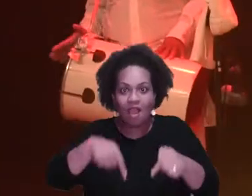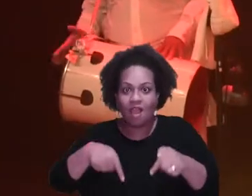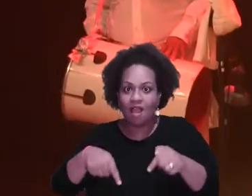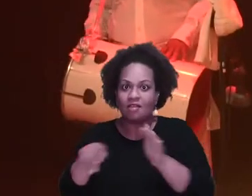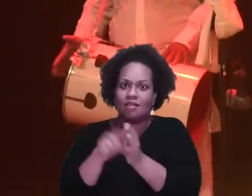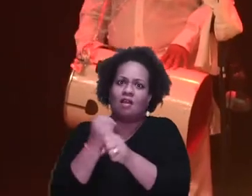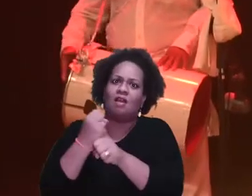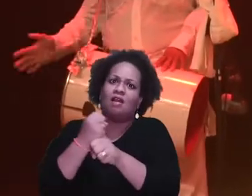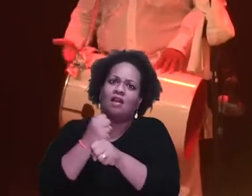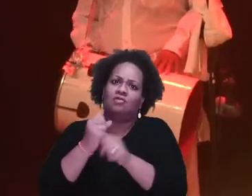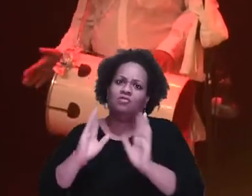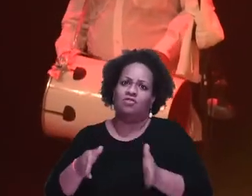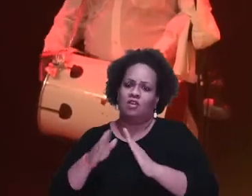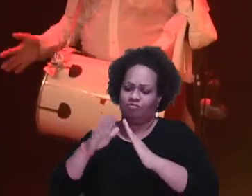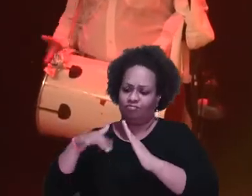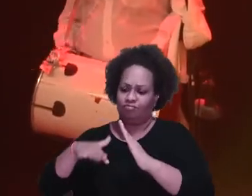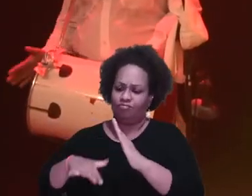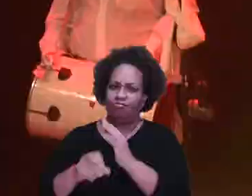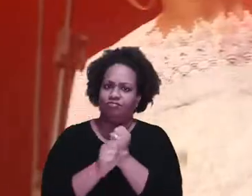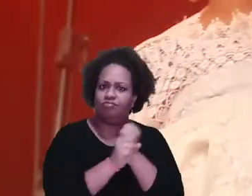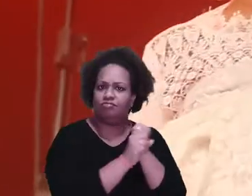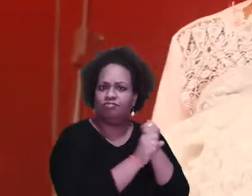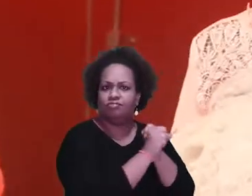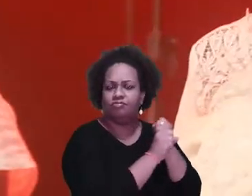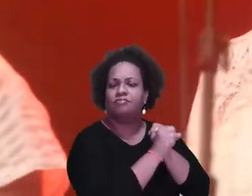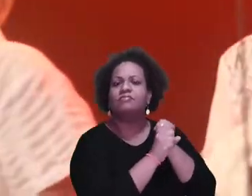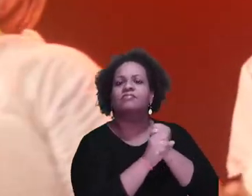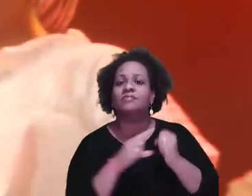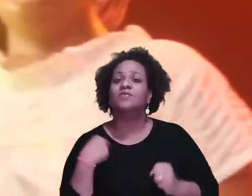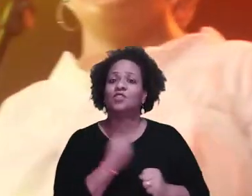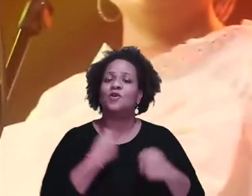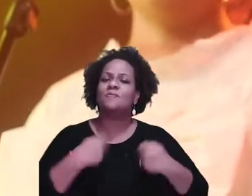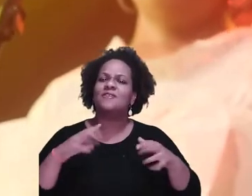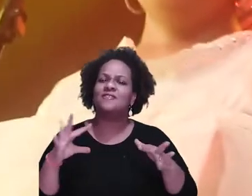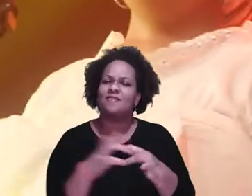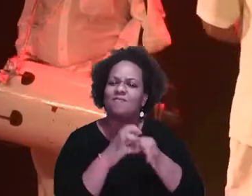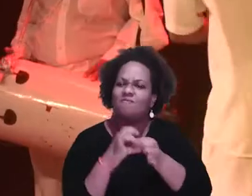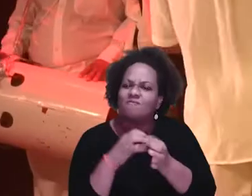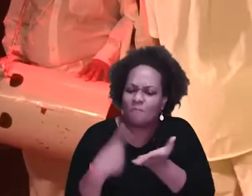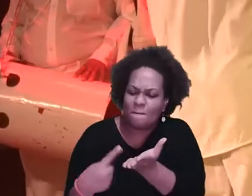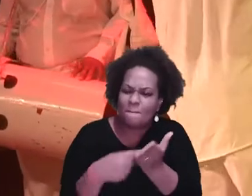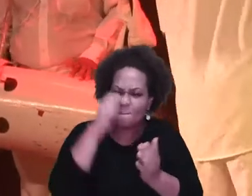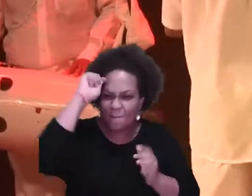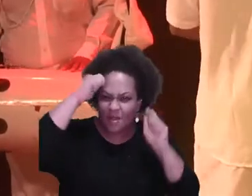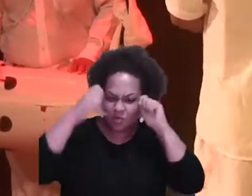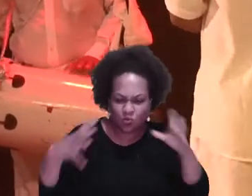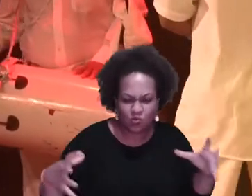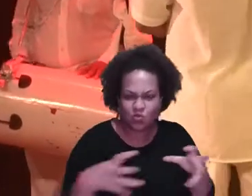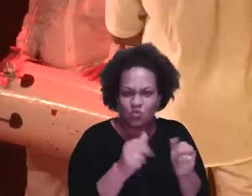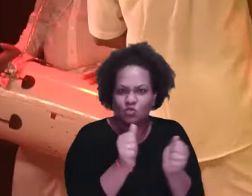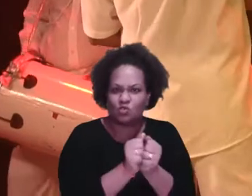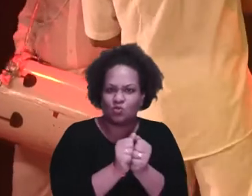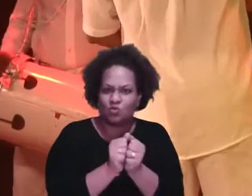aqui tá usando que eles fazer isso a gente precisa ser aqui lombar